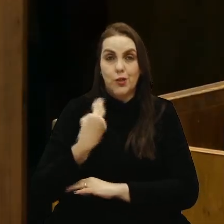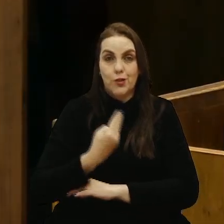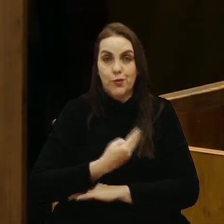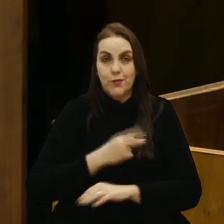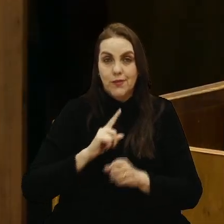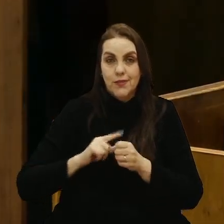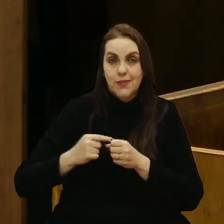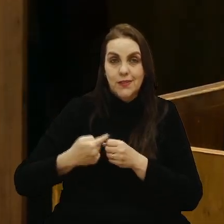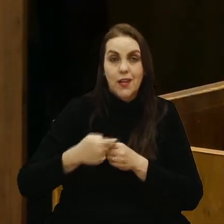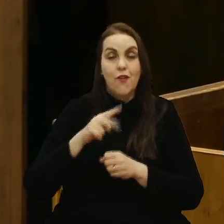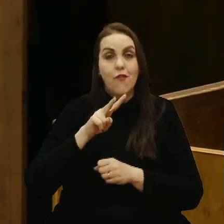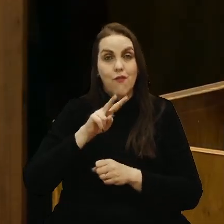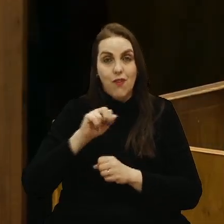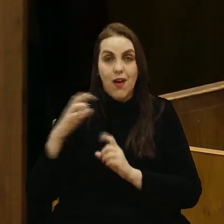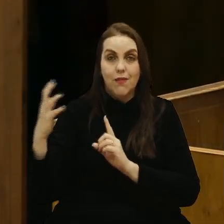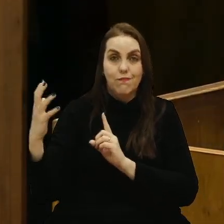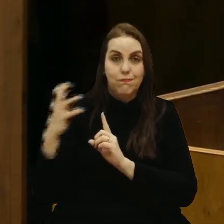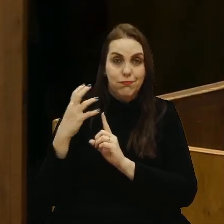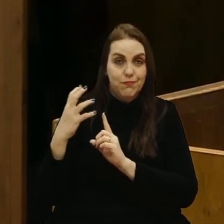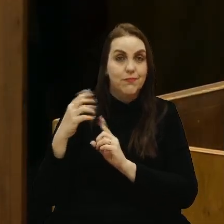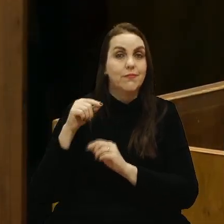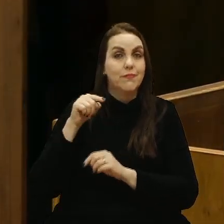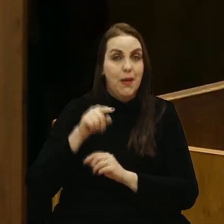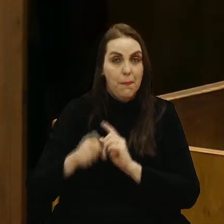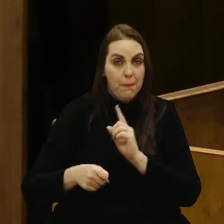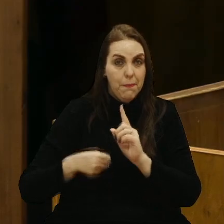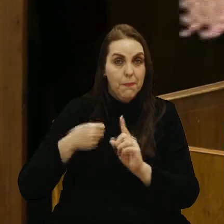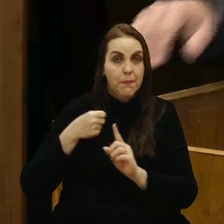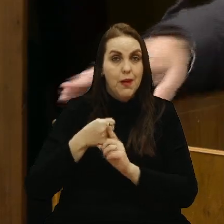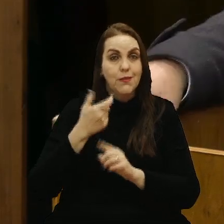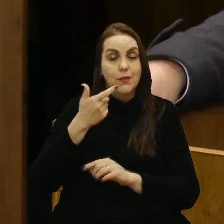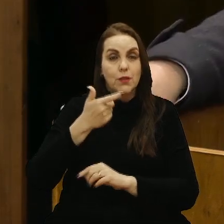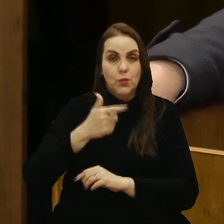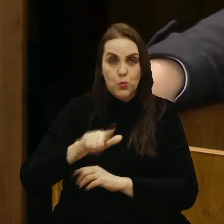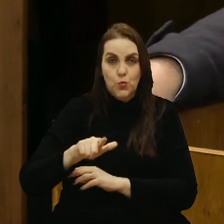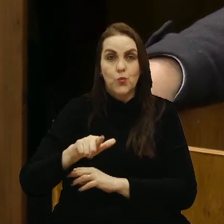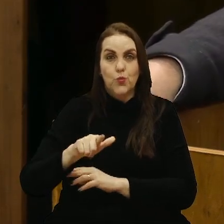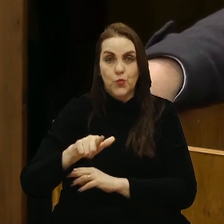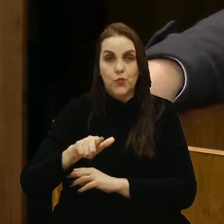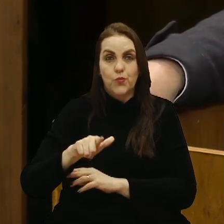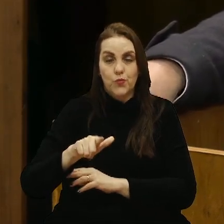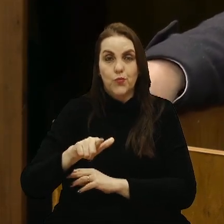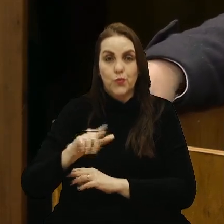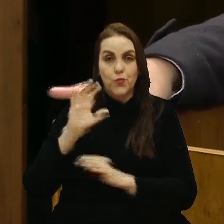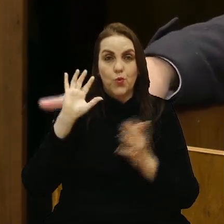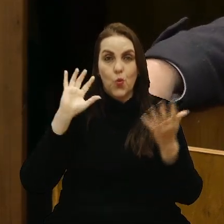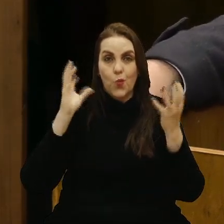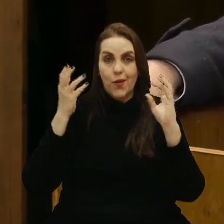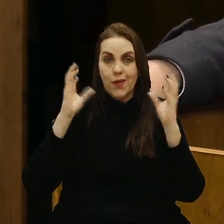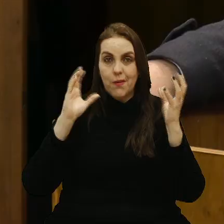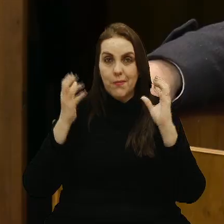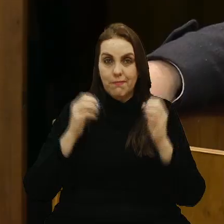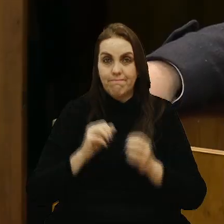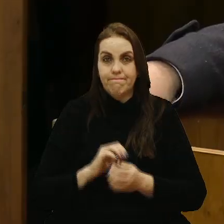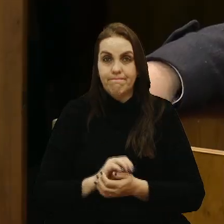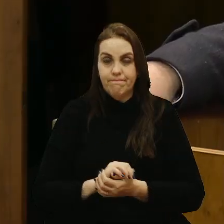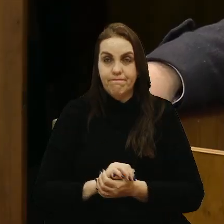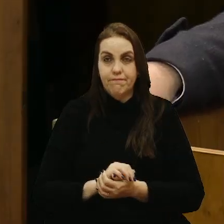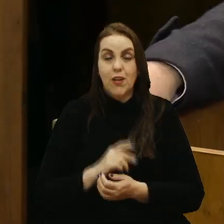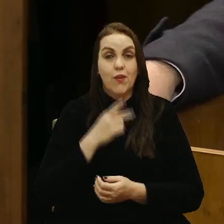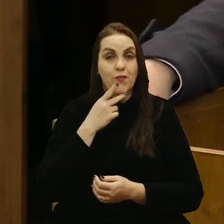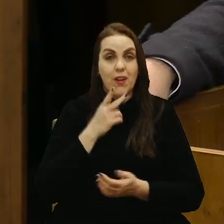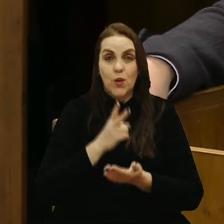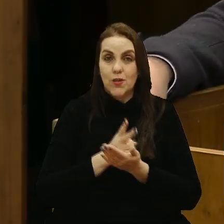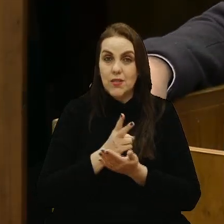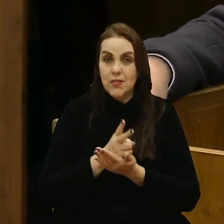cidade será afetada mais uma vez por uma situação climática. Digo